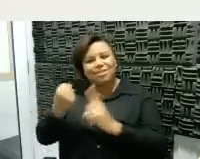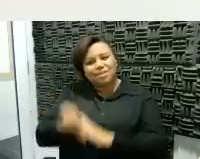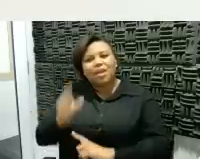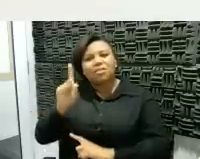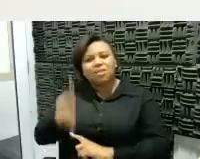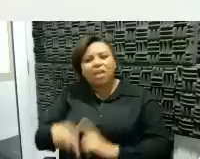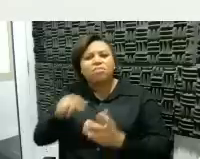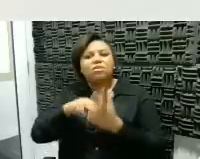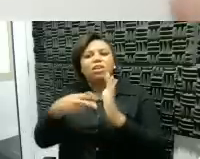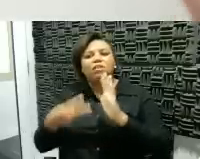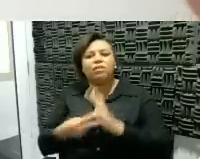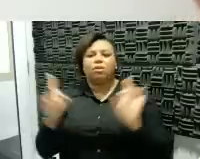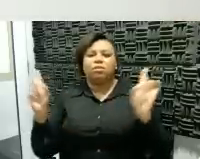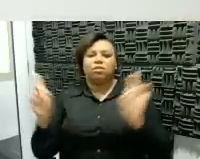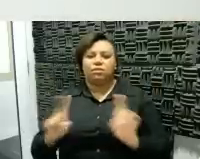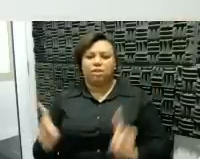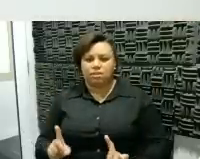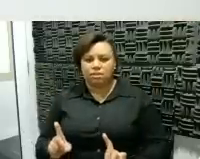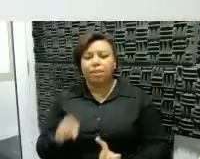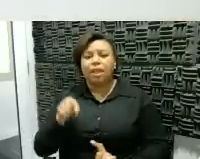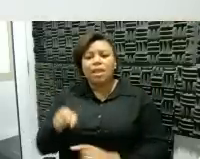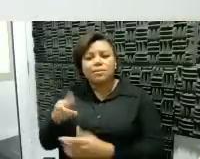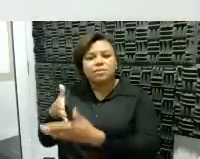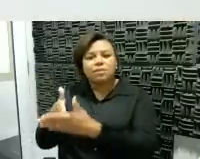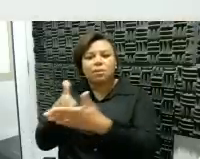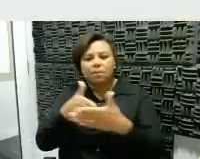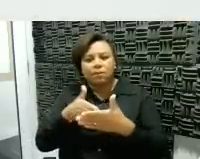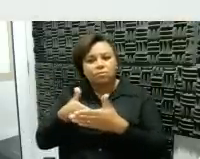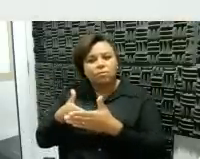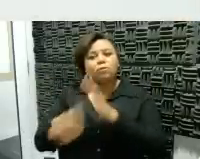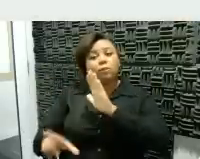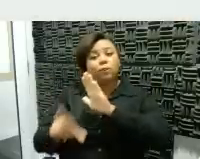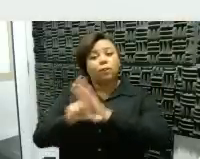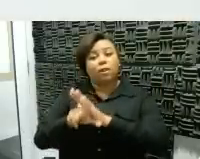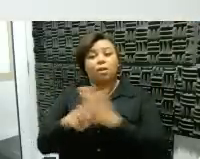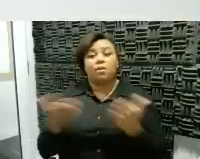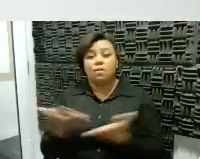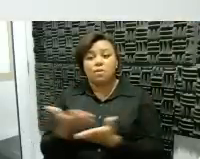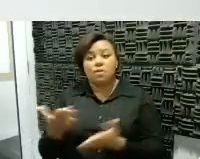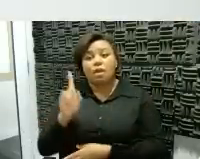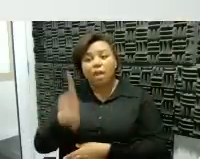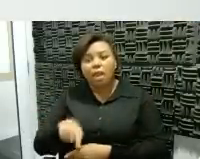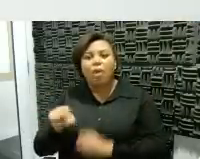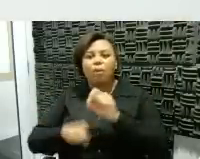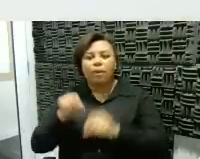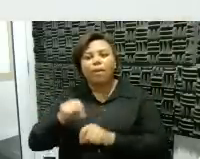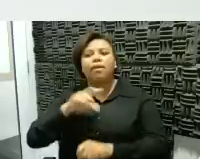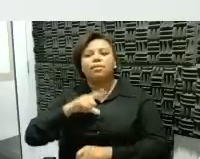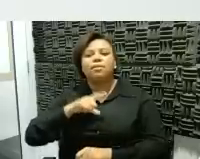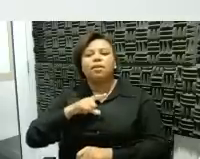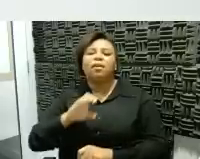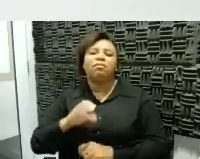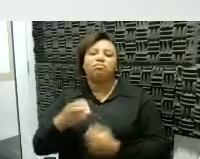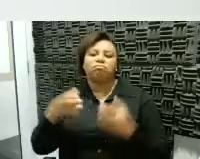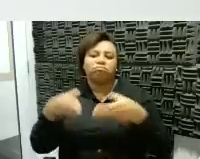deficiência esses impedimentos na nossa lei hoje h são eh classificados ou né ou seja para eu